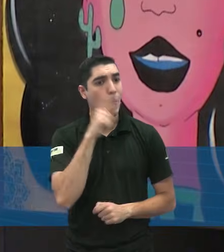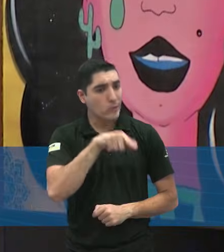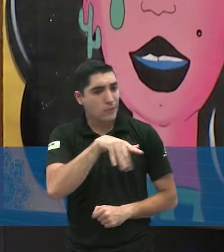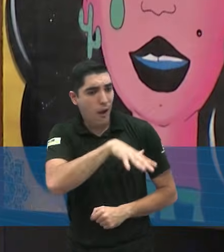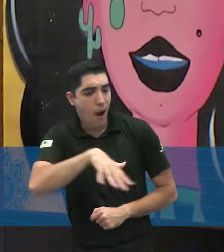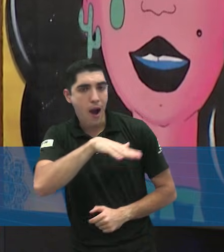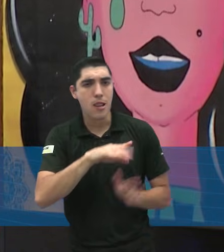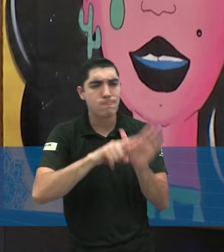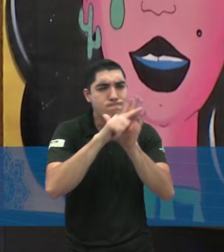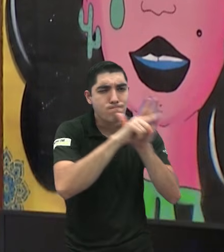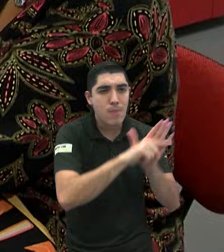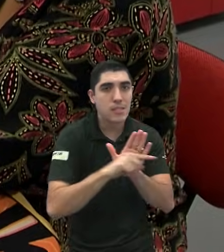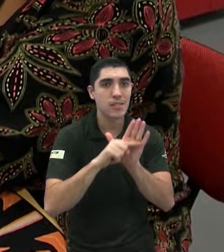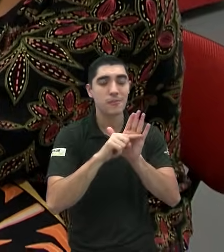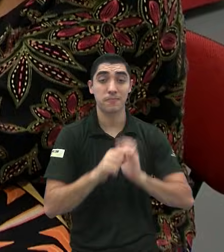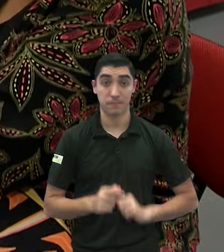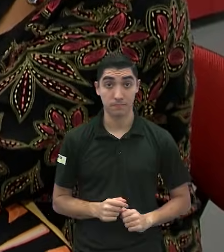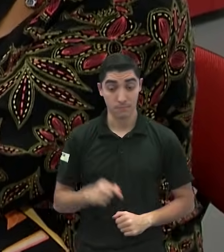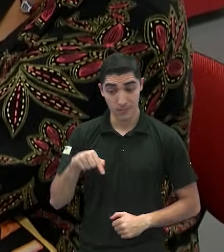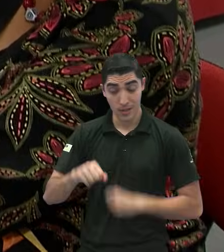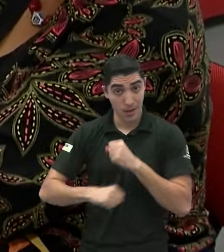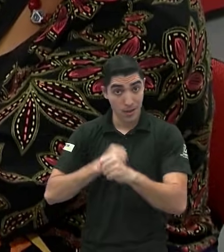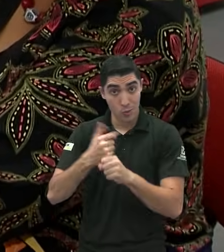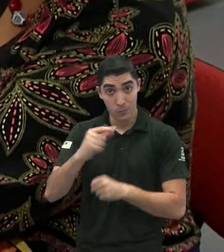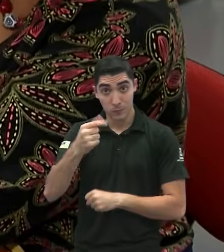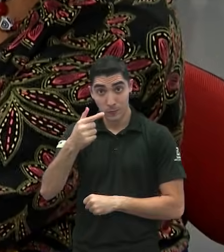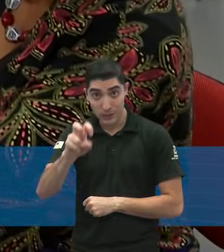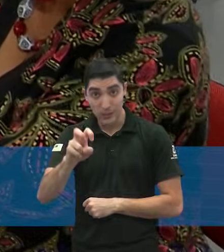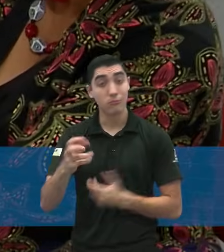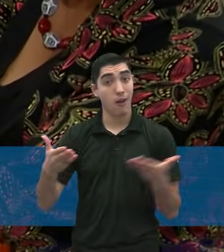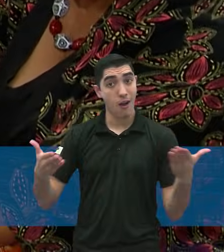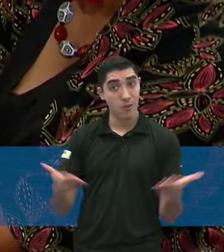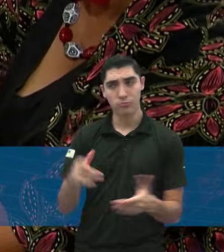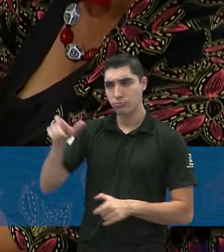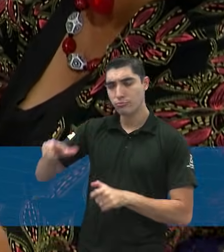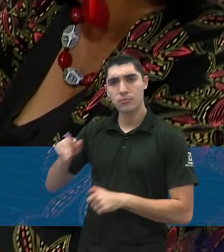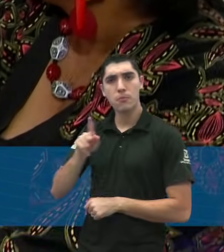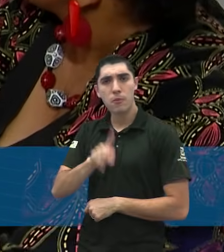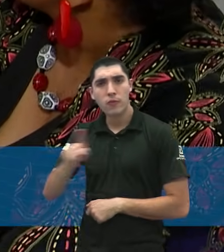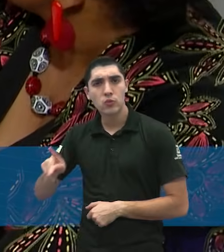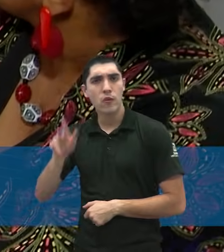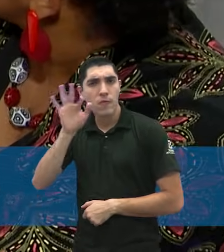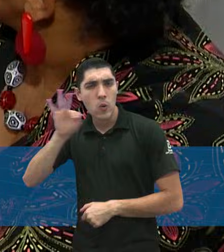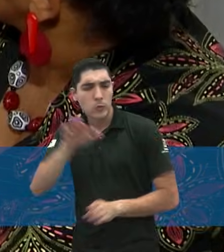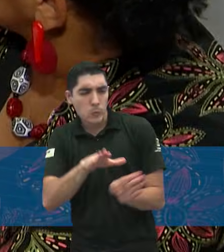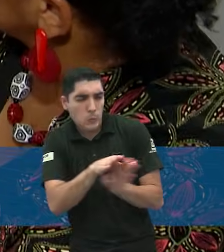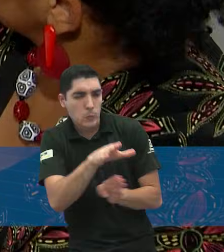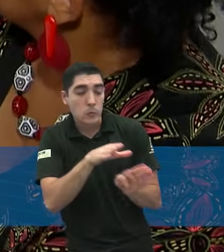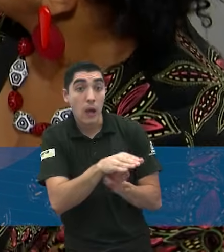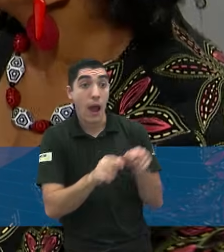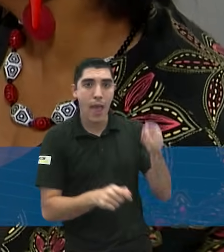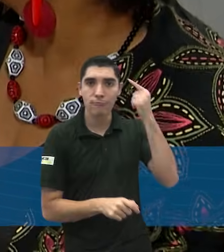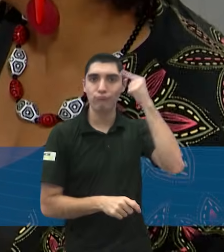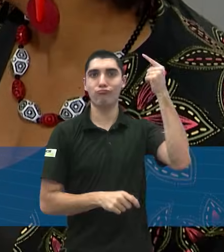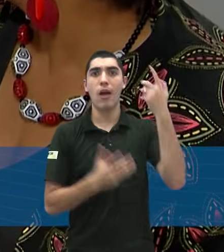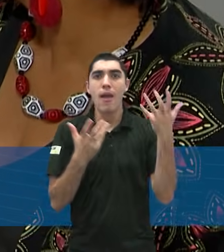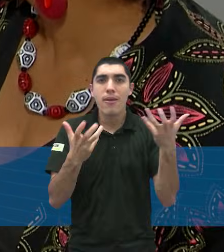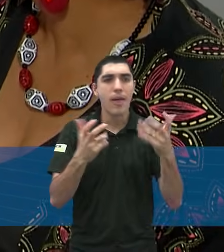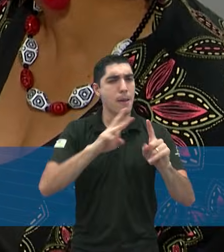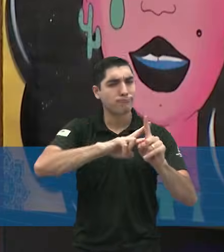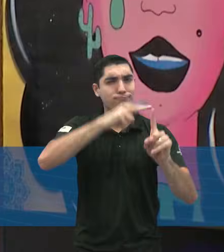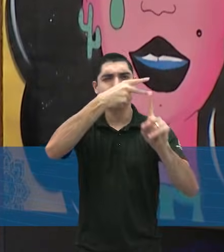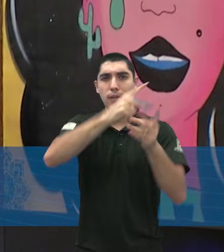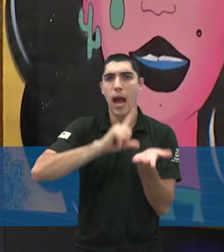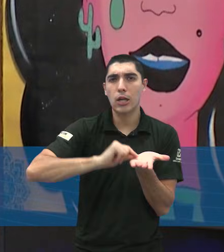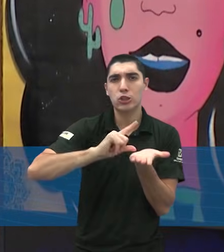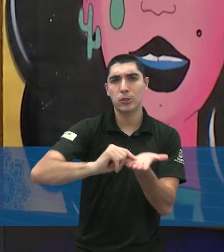da pesquisa científica, né? Neste ano, com a ajuda de orientadores da faculdade, a meta é dobrar o número de